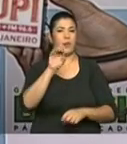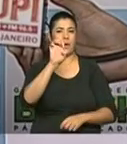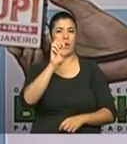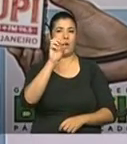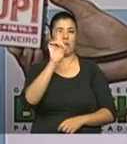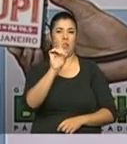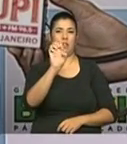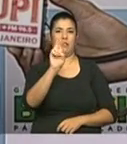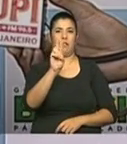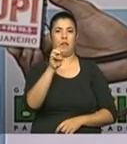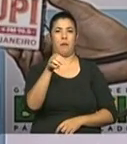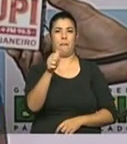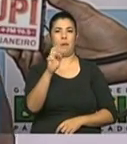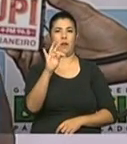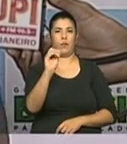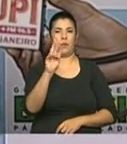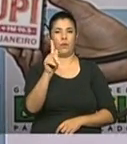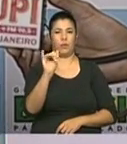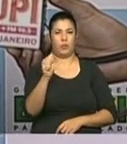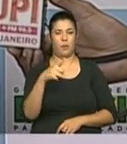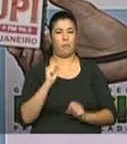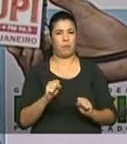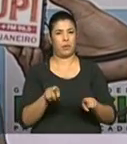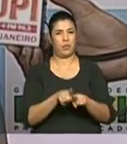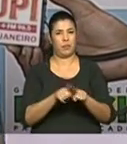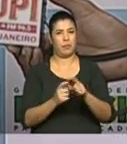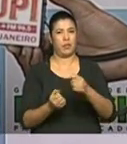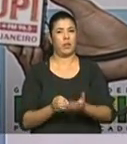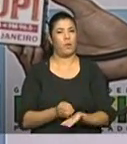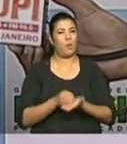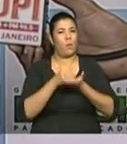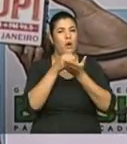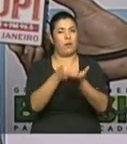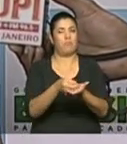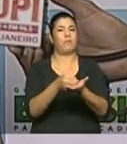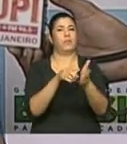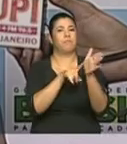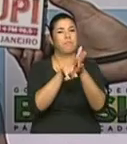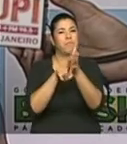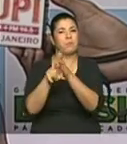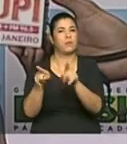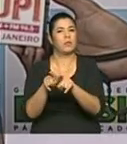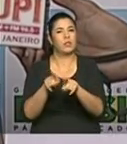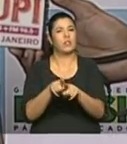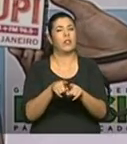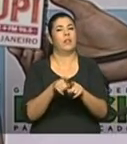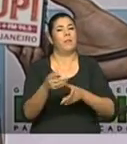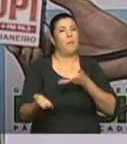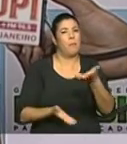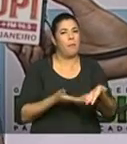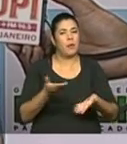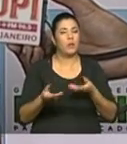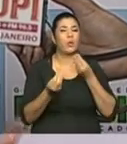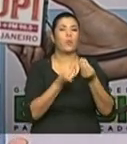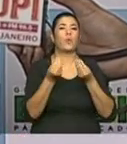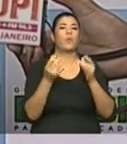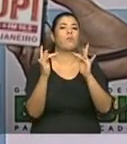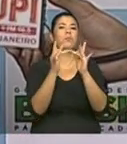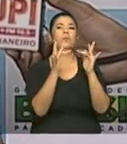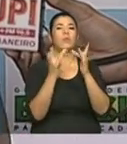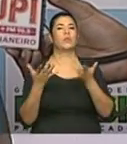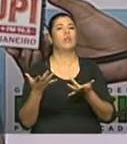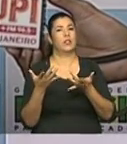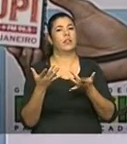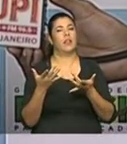papel importantíssimo e têm um papel importantíssimo no apoio diagnóstico, no matriciamento e na maneira com que lidam